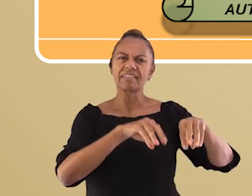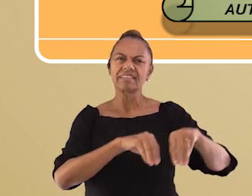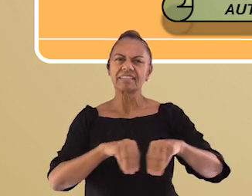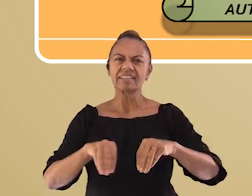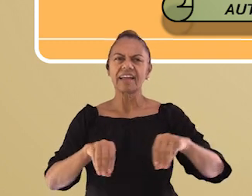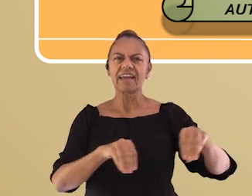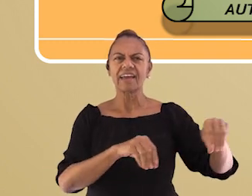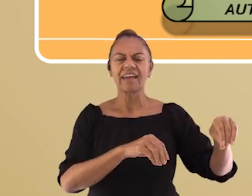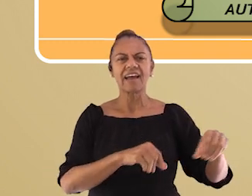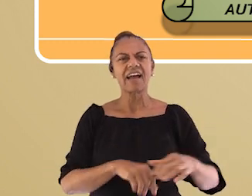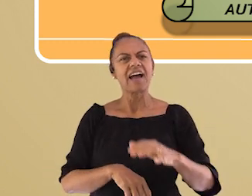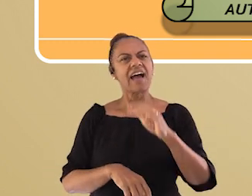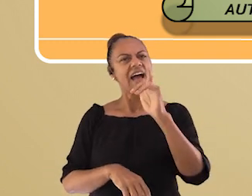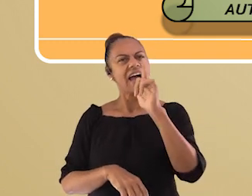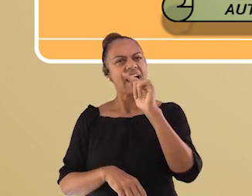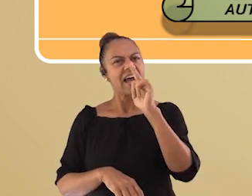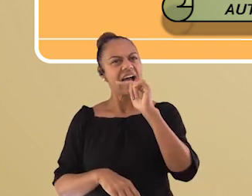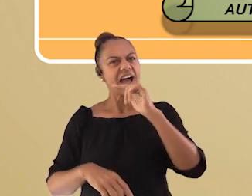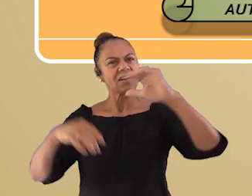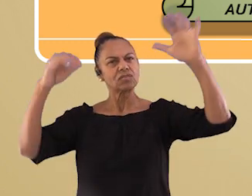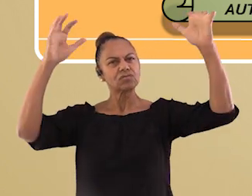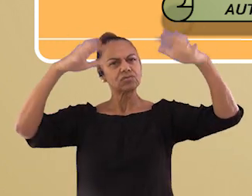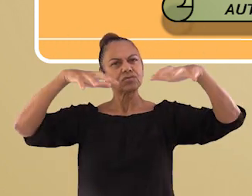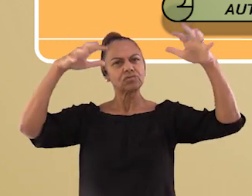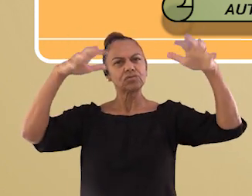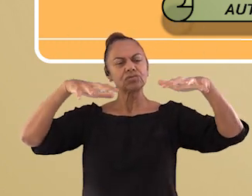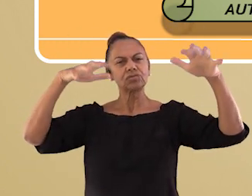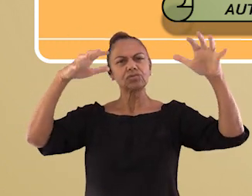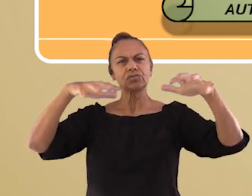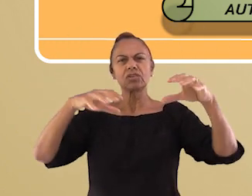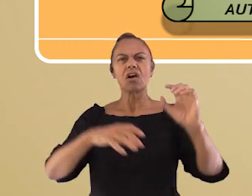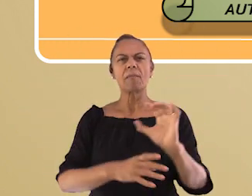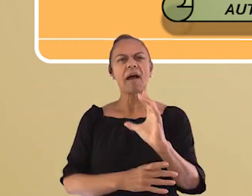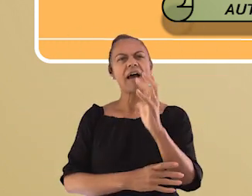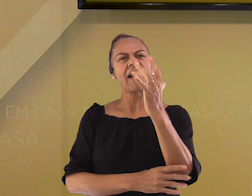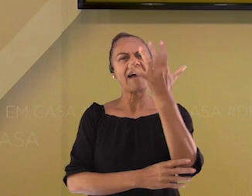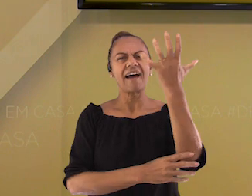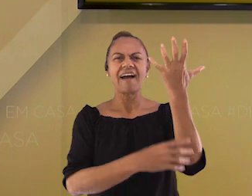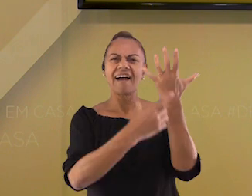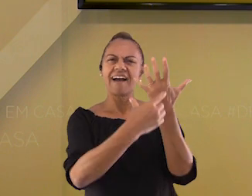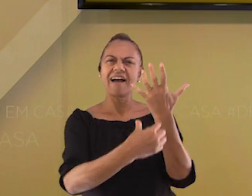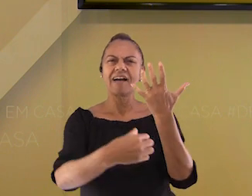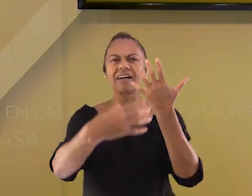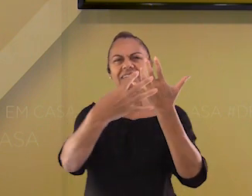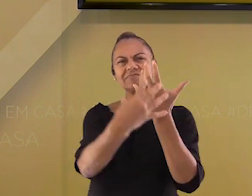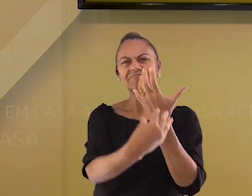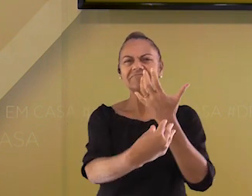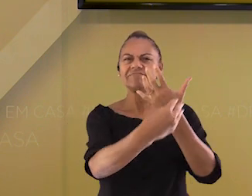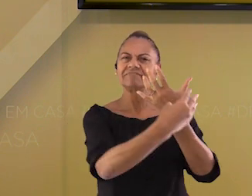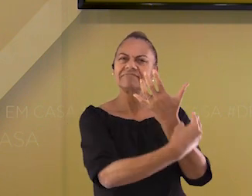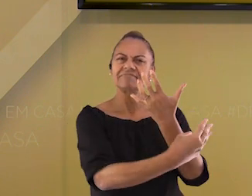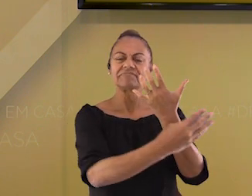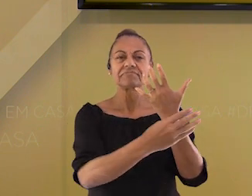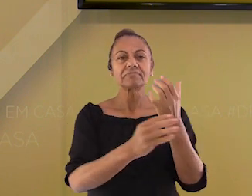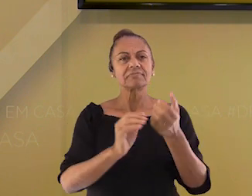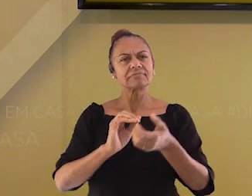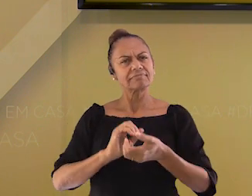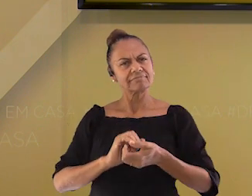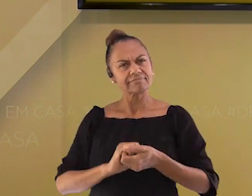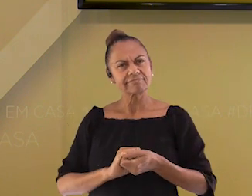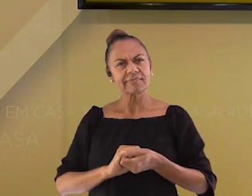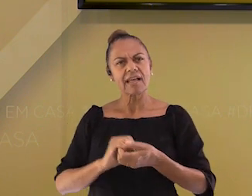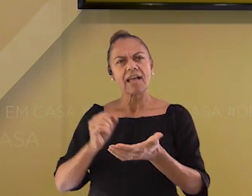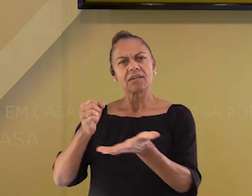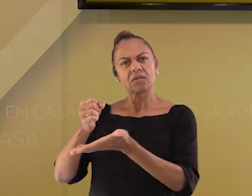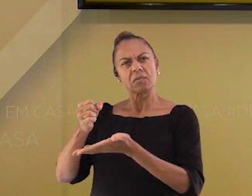no vento e recebem a chuva de galhos abertos. Com base no que estudamos, qual é o